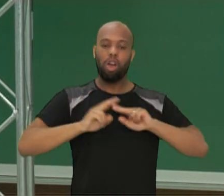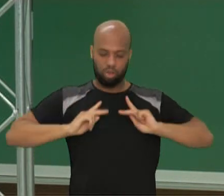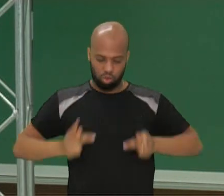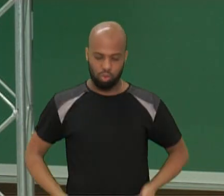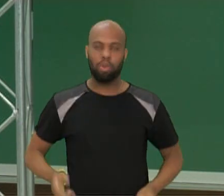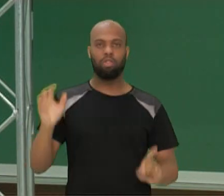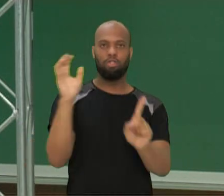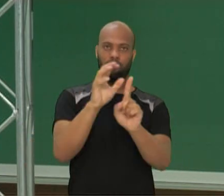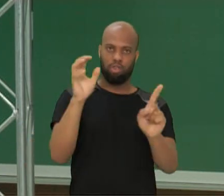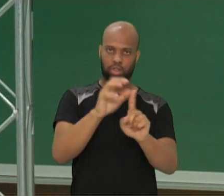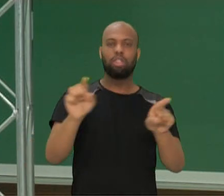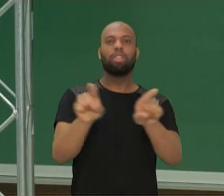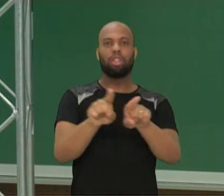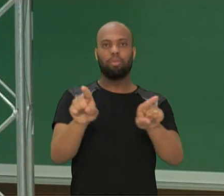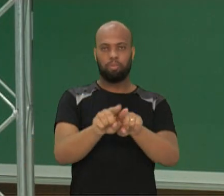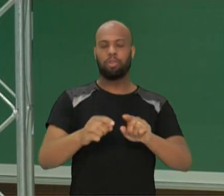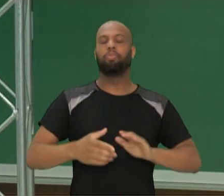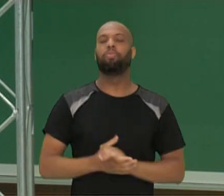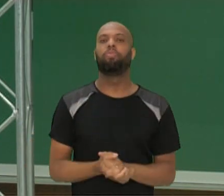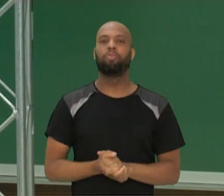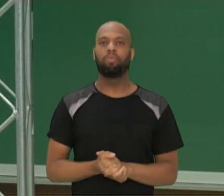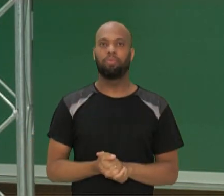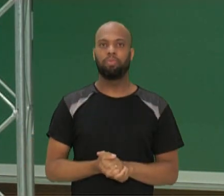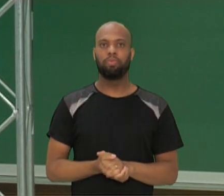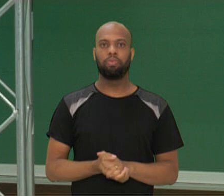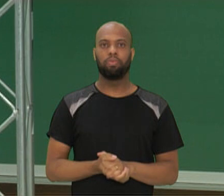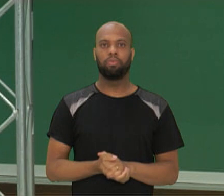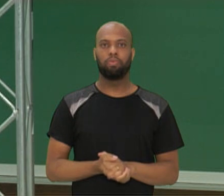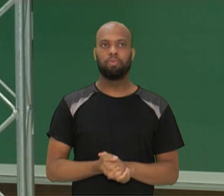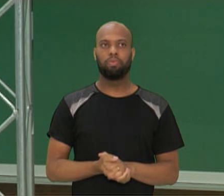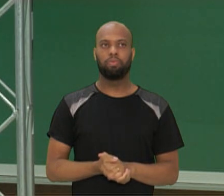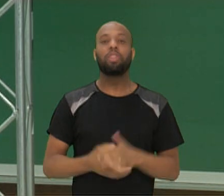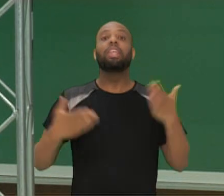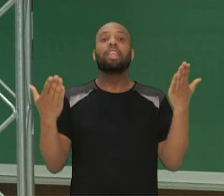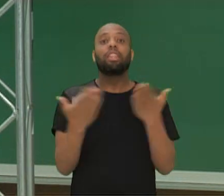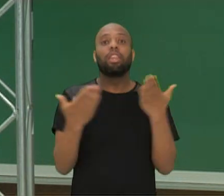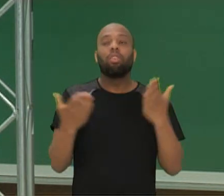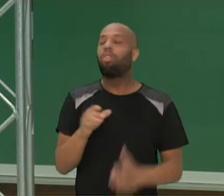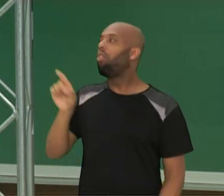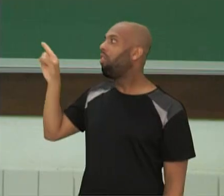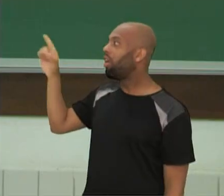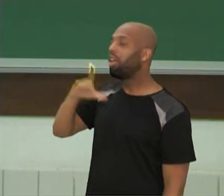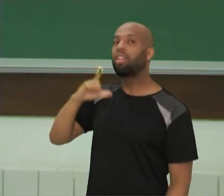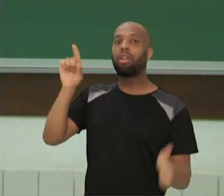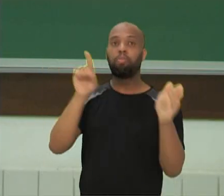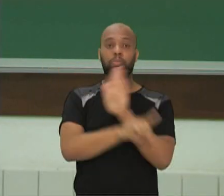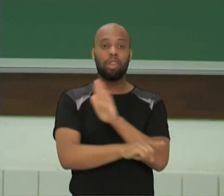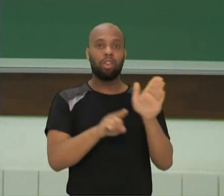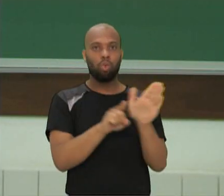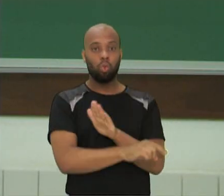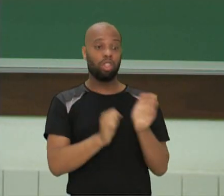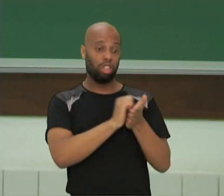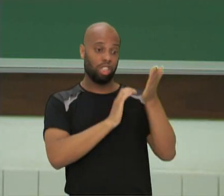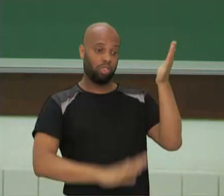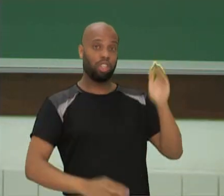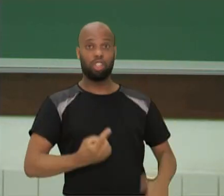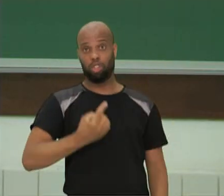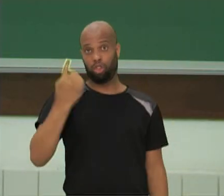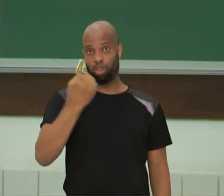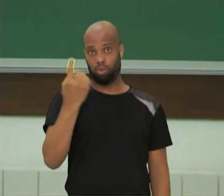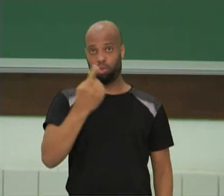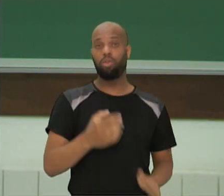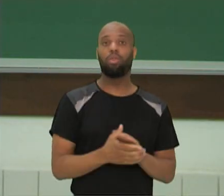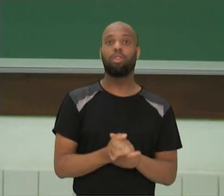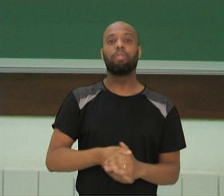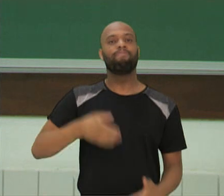causas que são produzidas pelo ser humano. E agora aqui, ó, a nossa primeira atividade na tela para você. E